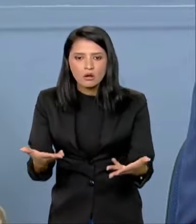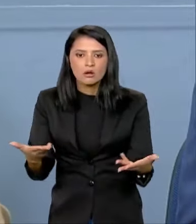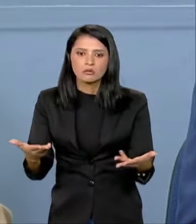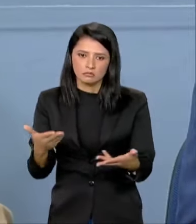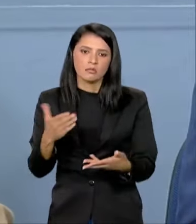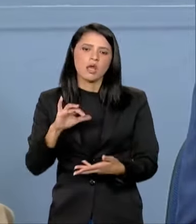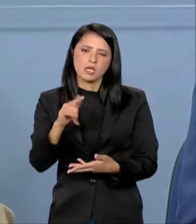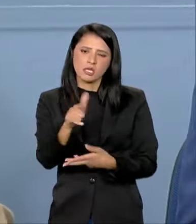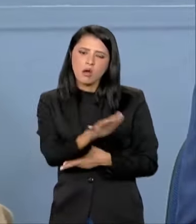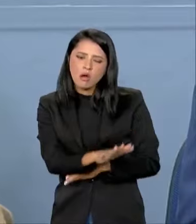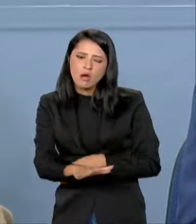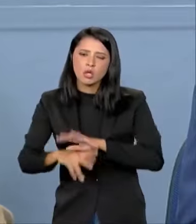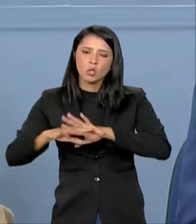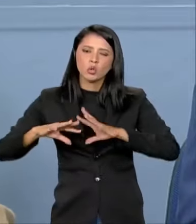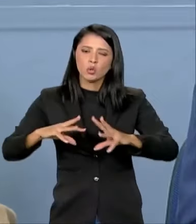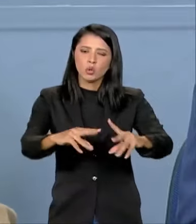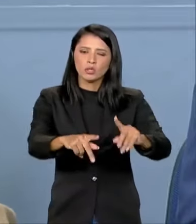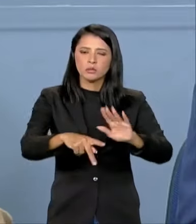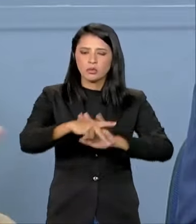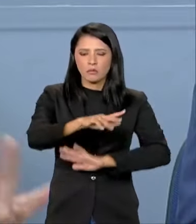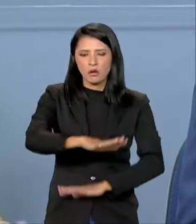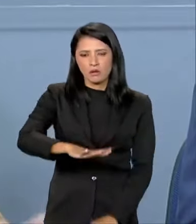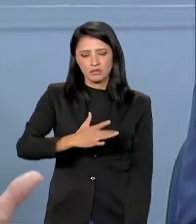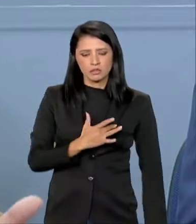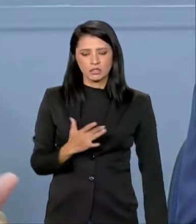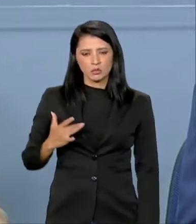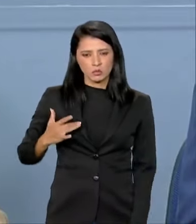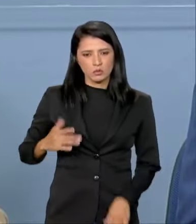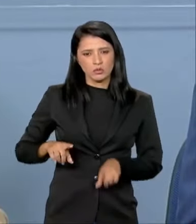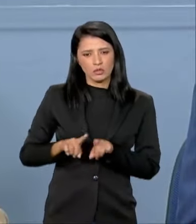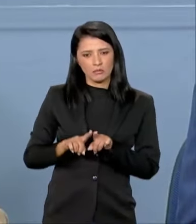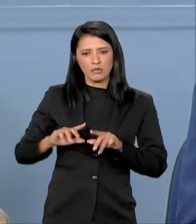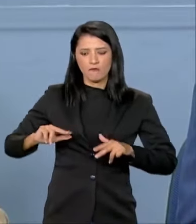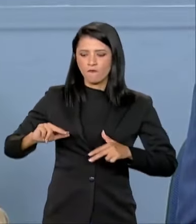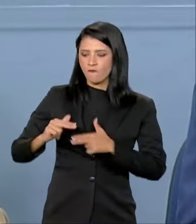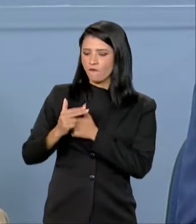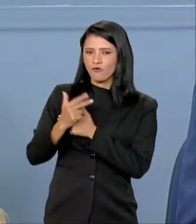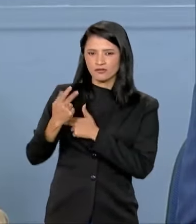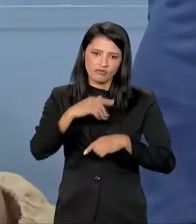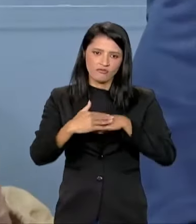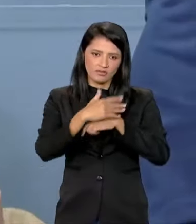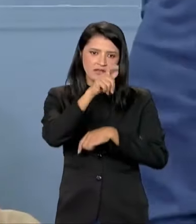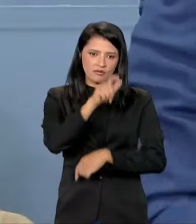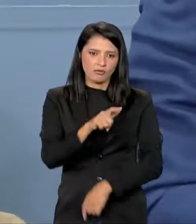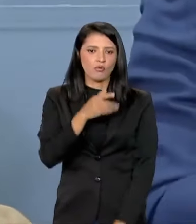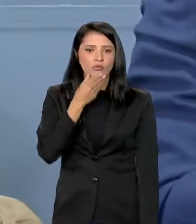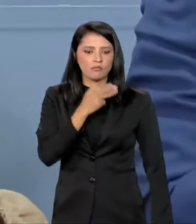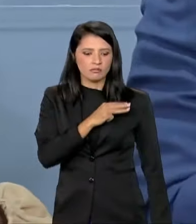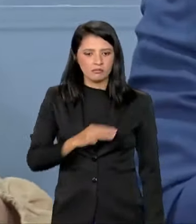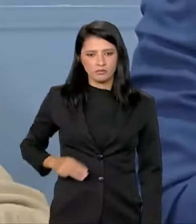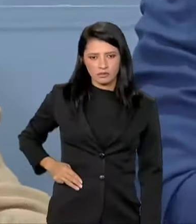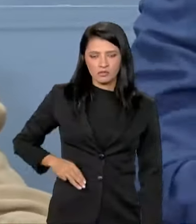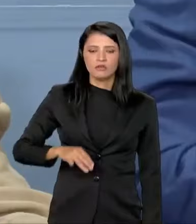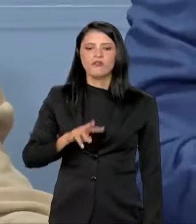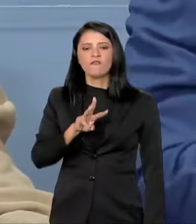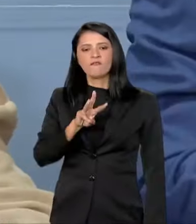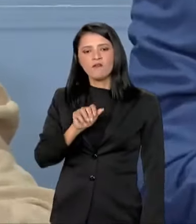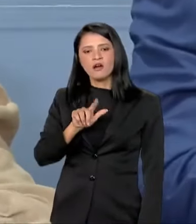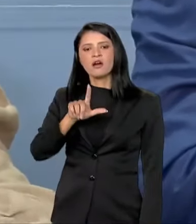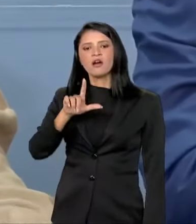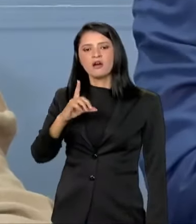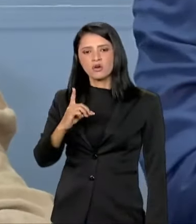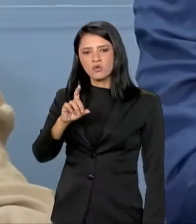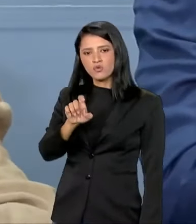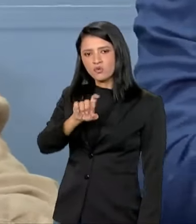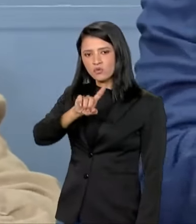as áreas da saúde, e, inclusive a Força Nacional do SUS. Então, nós estamos ainda no momento